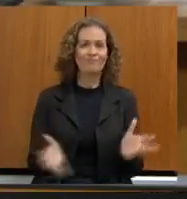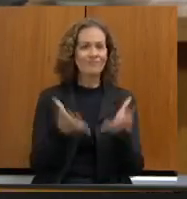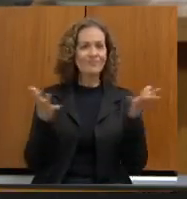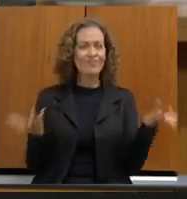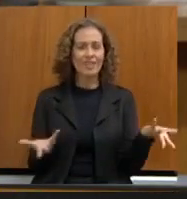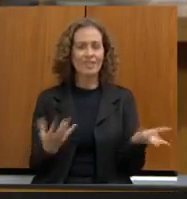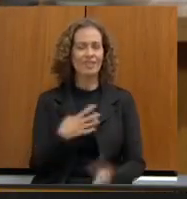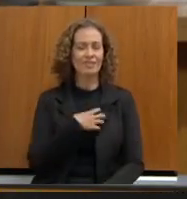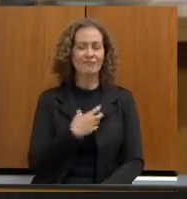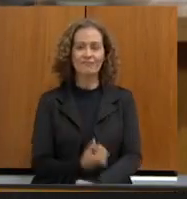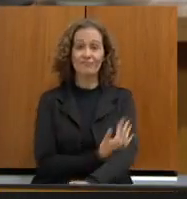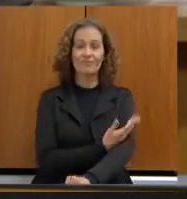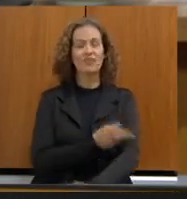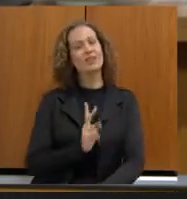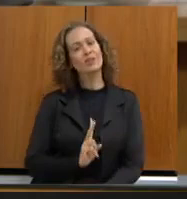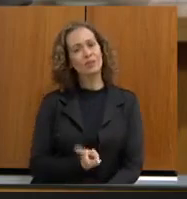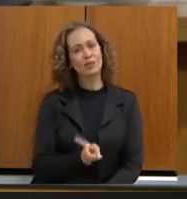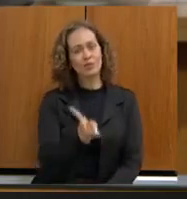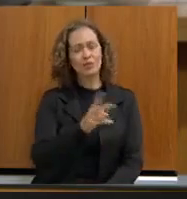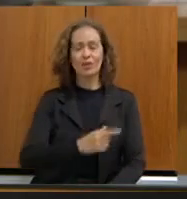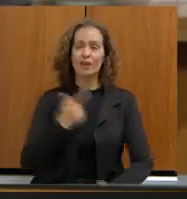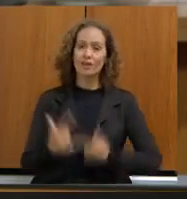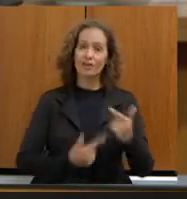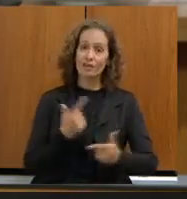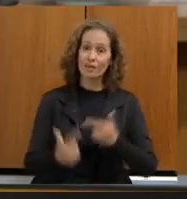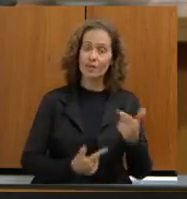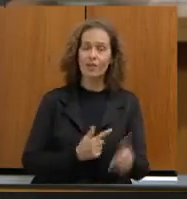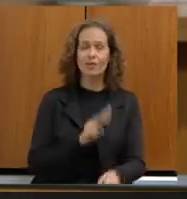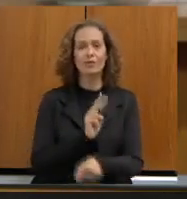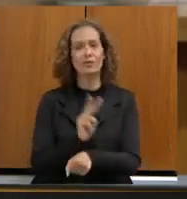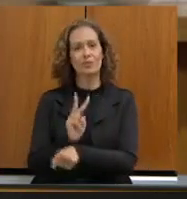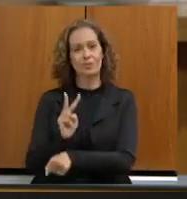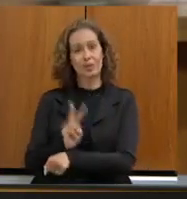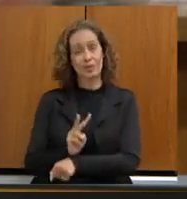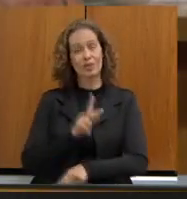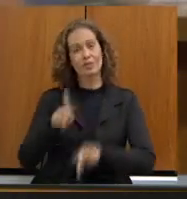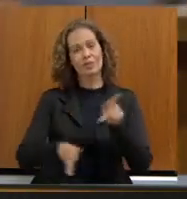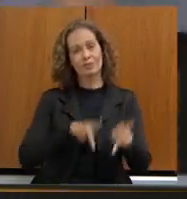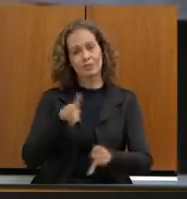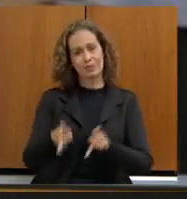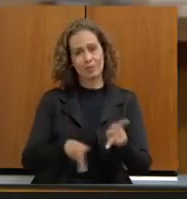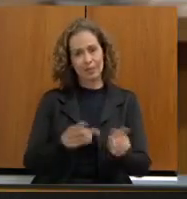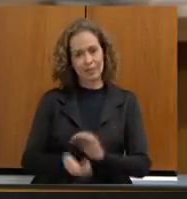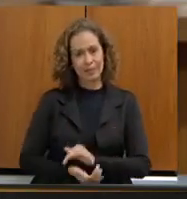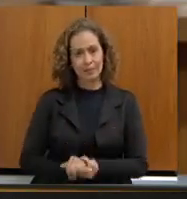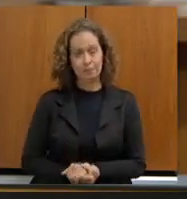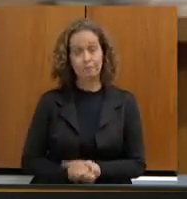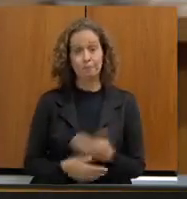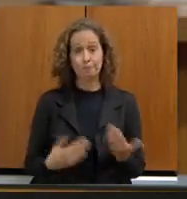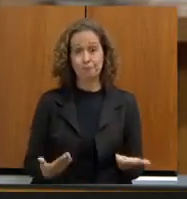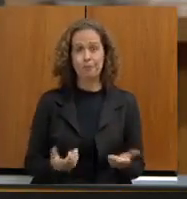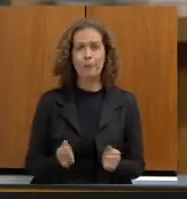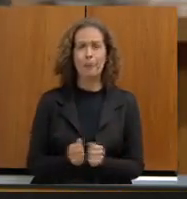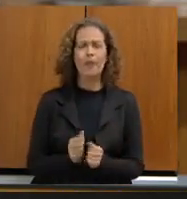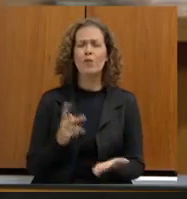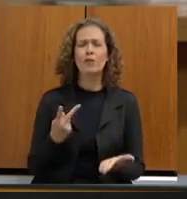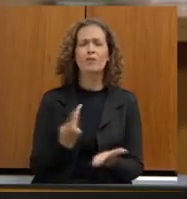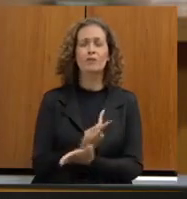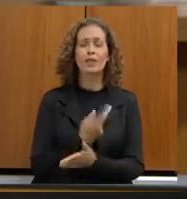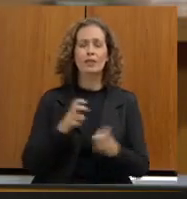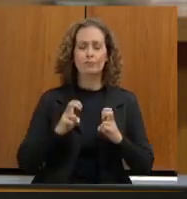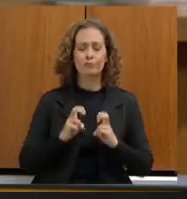de motivação para continuar a trabalhar com esse cuidado com a nossa população no que se refere aos acidentes Ferroviários